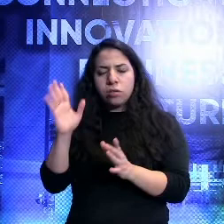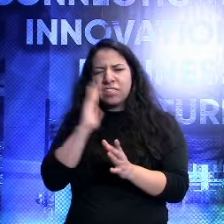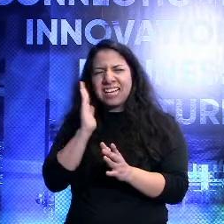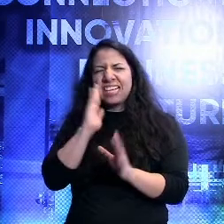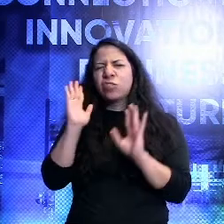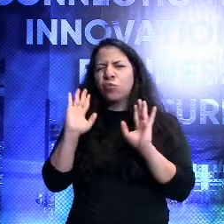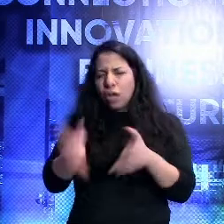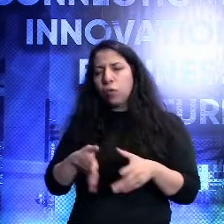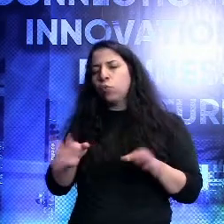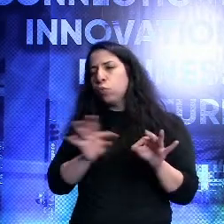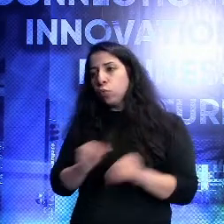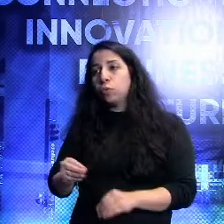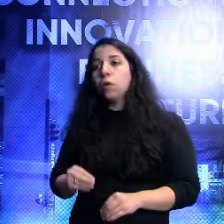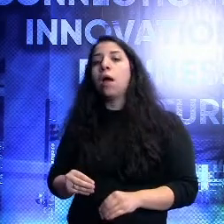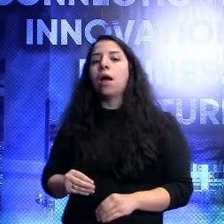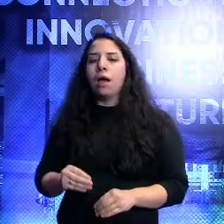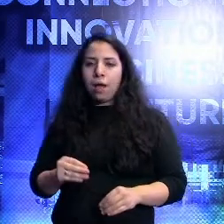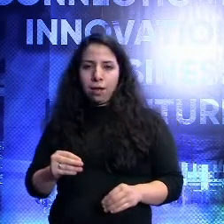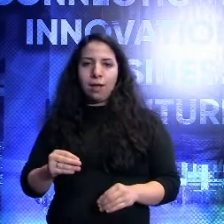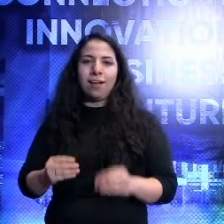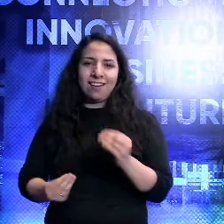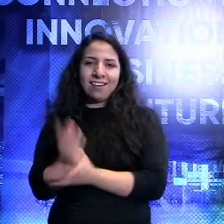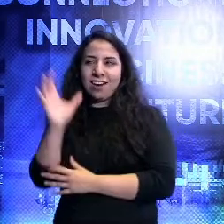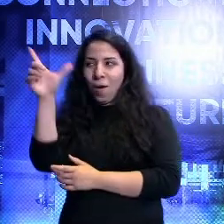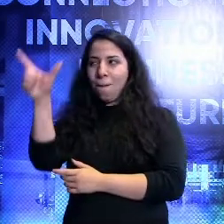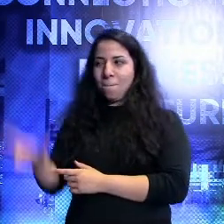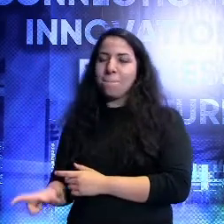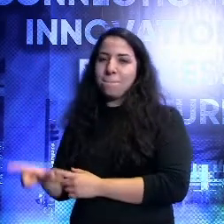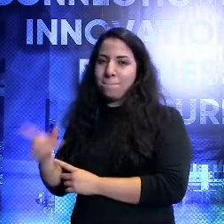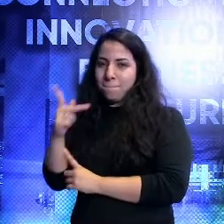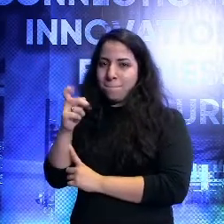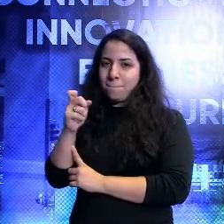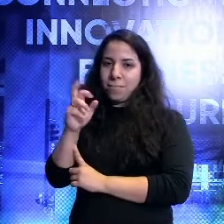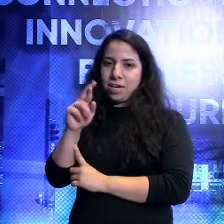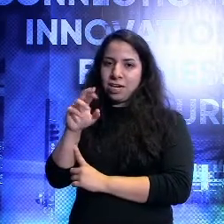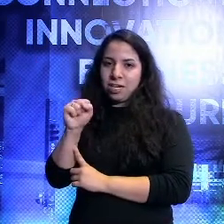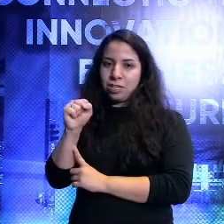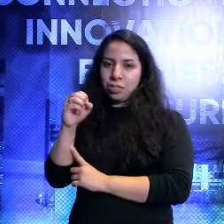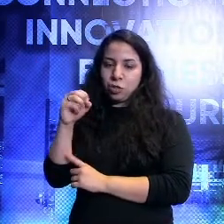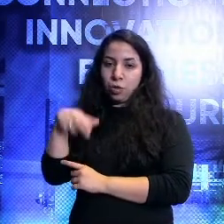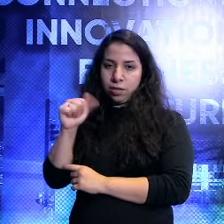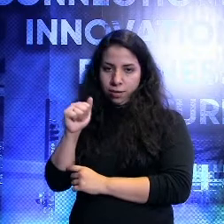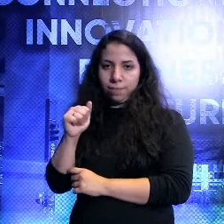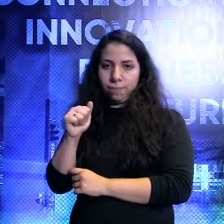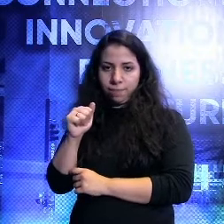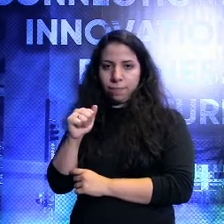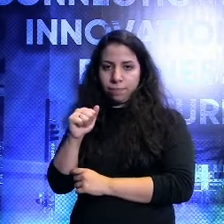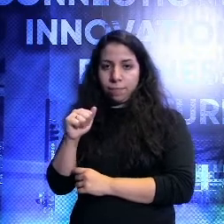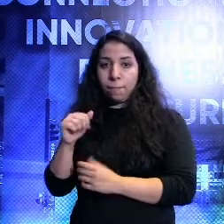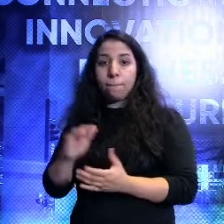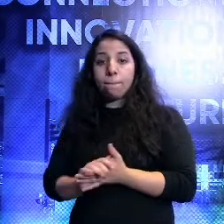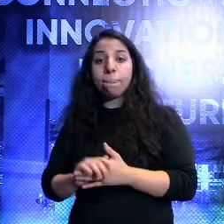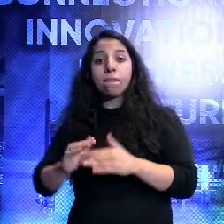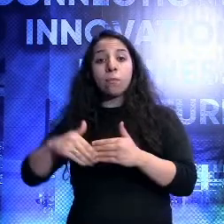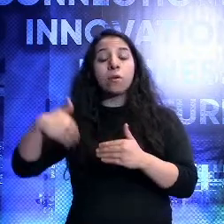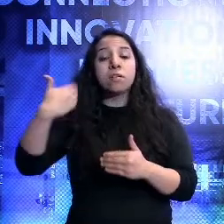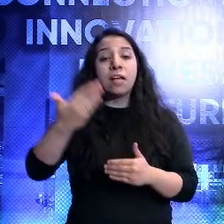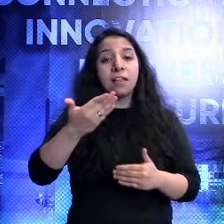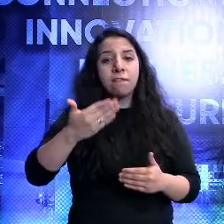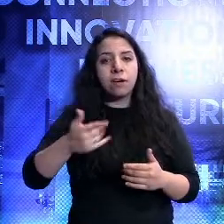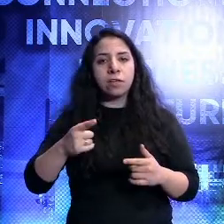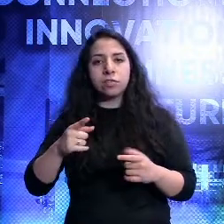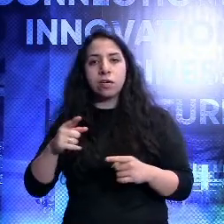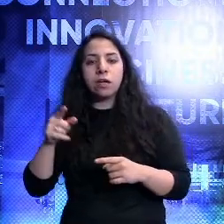isso? Vamos falar um pouquinho mais para frente quando chegar nessa parte. E lá na frente, depois da validação, eu vou ter insights. Esses insights eles alimentam o pessoal de UX, de